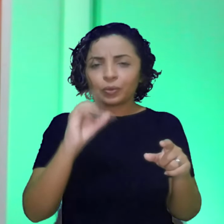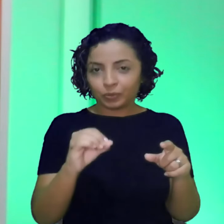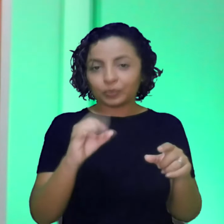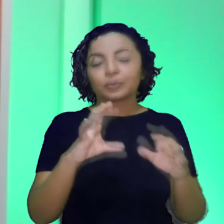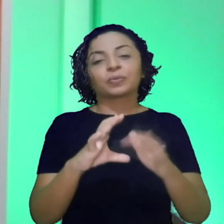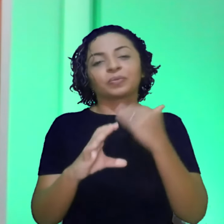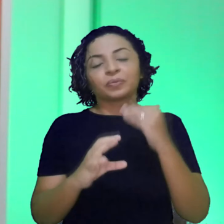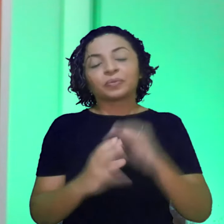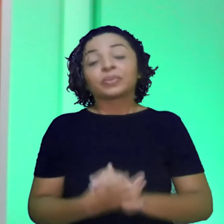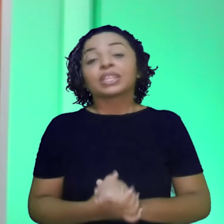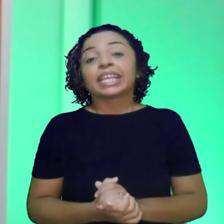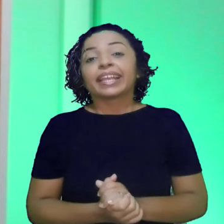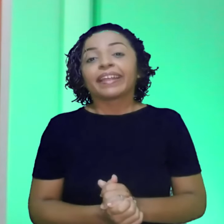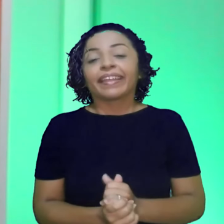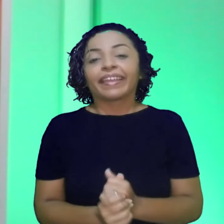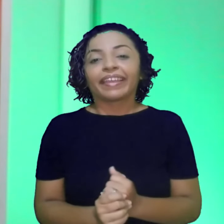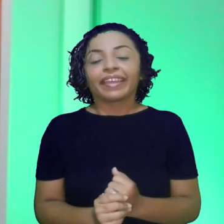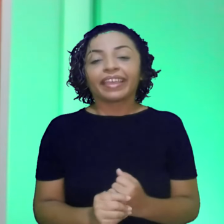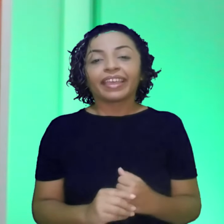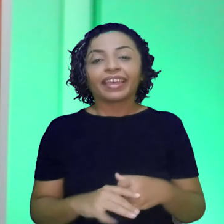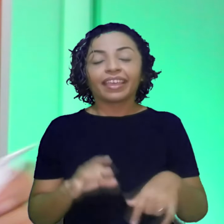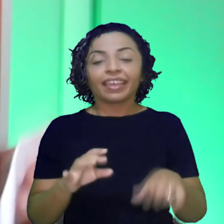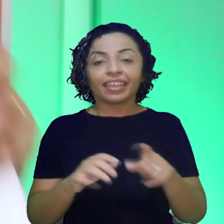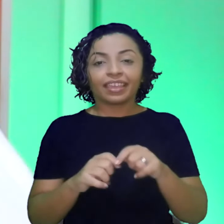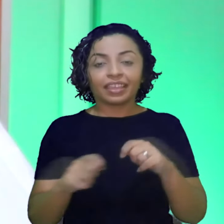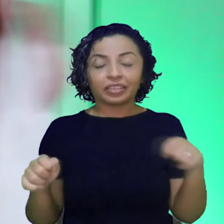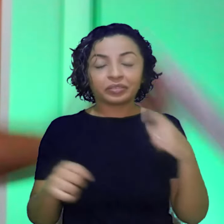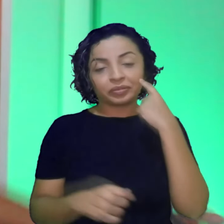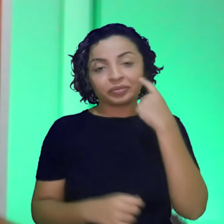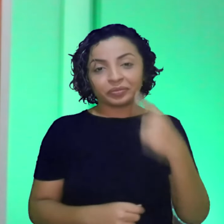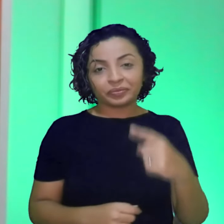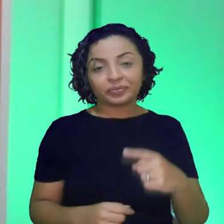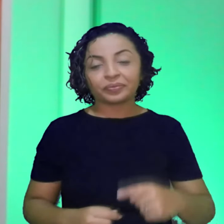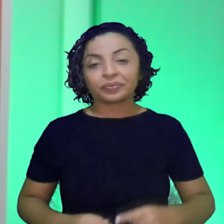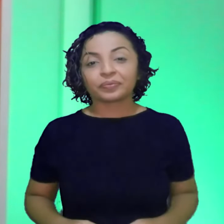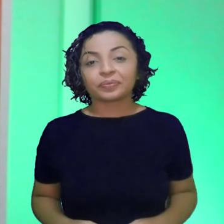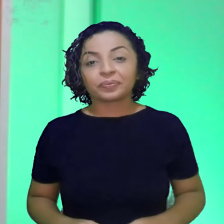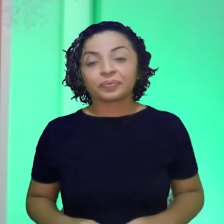nos enviou aqui um livro. Vamos ver.